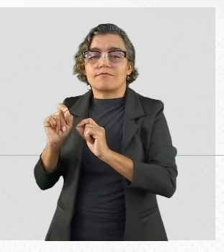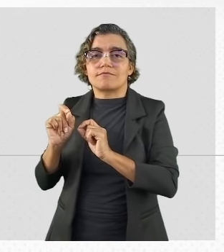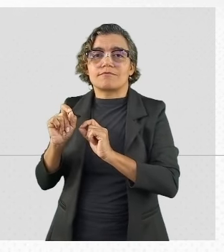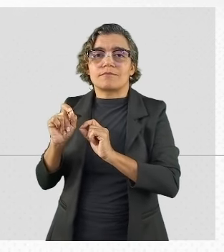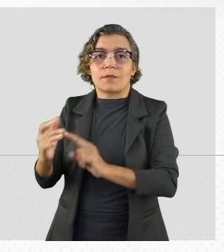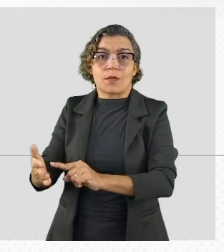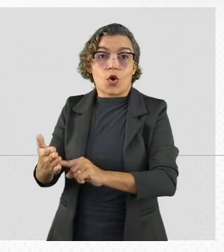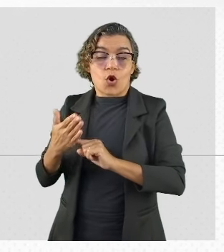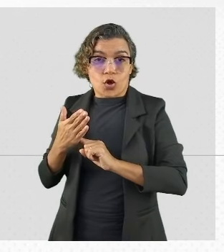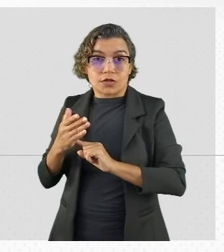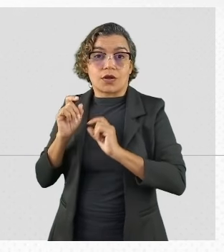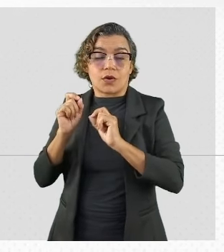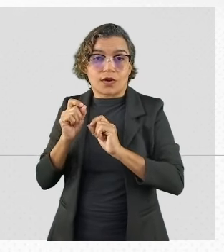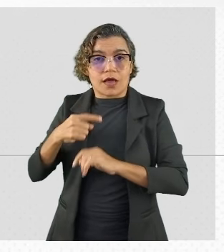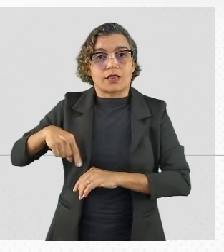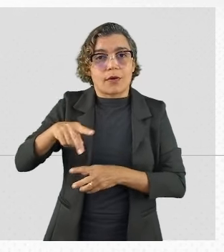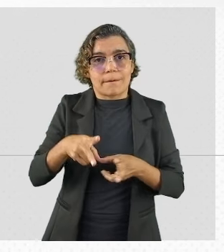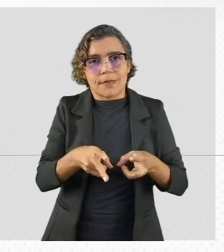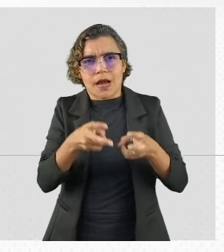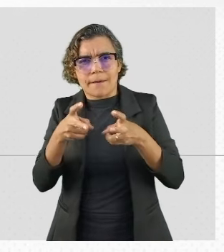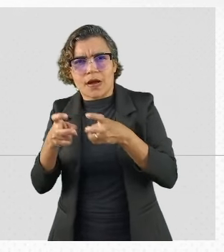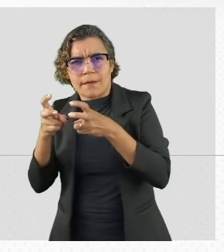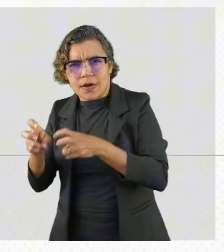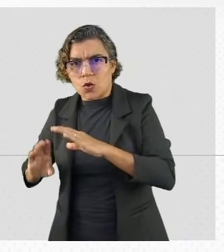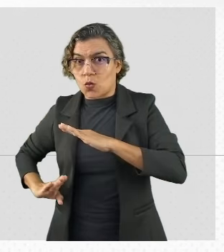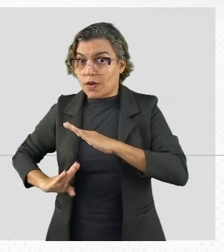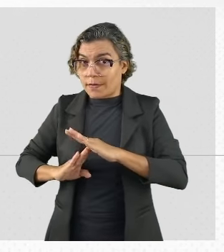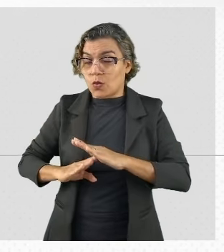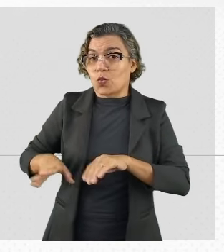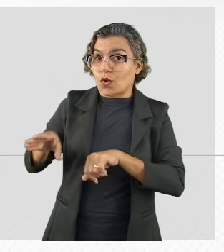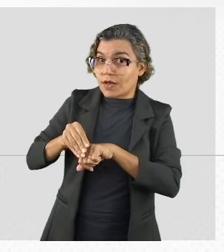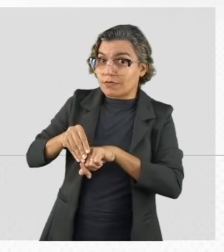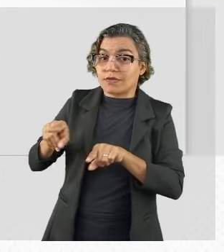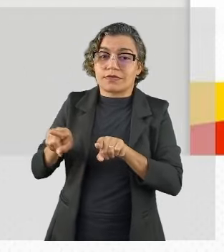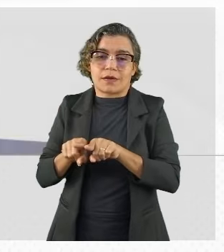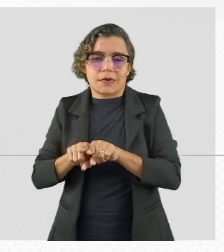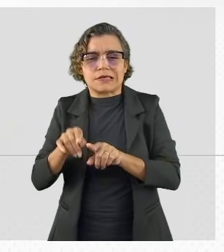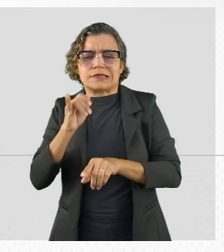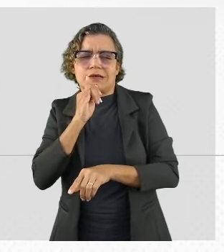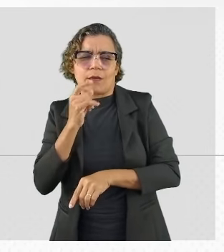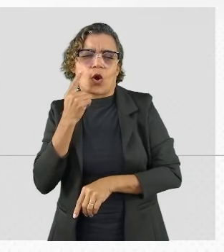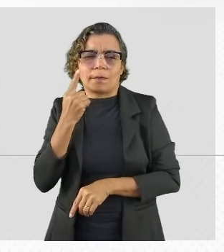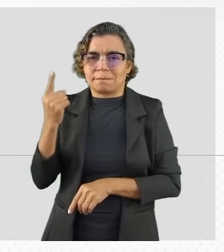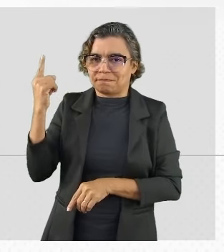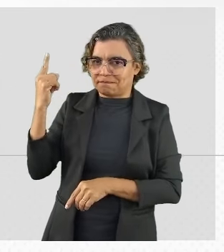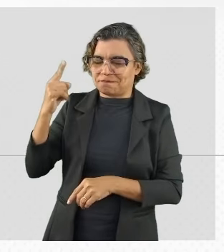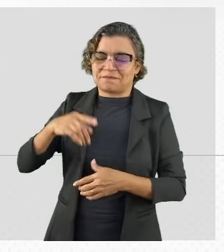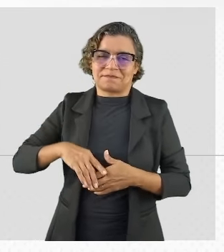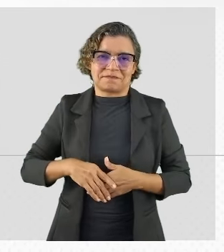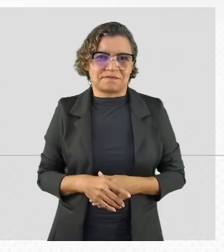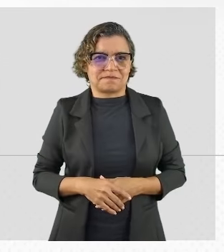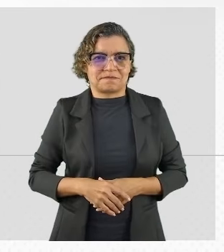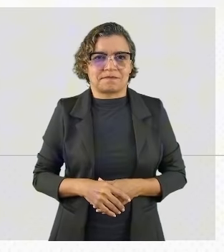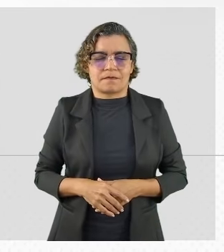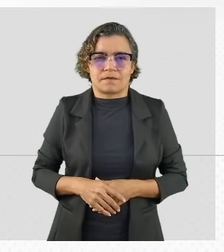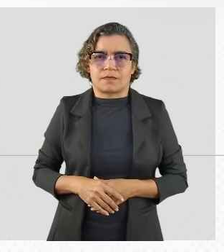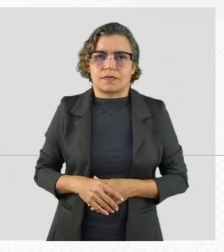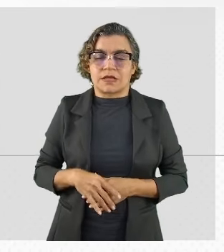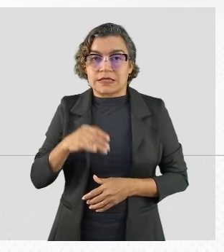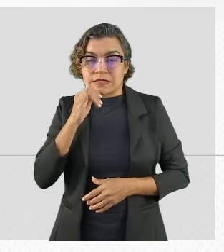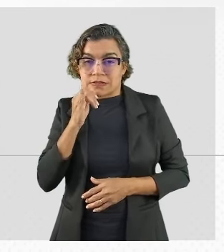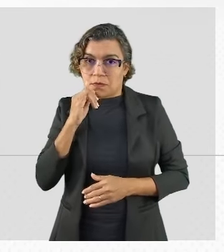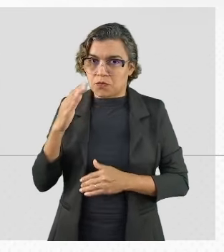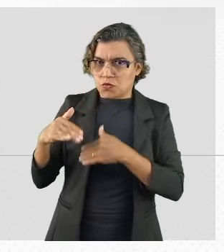só os limites do conhecimento, mas para outras coisas também, como, por exemplo, ele desenvolve uma